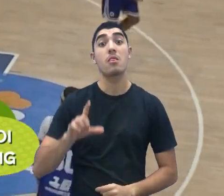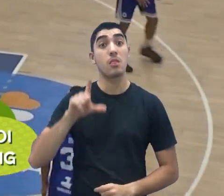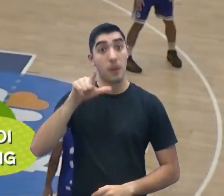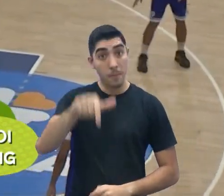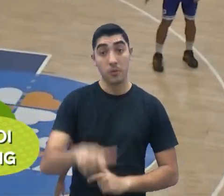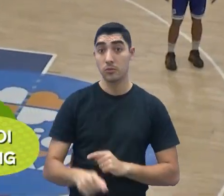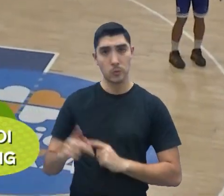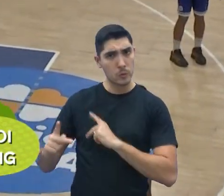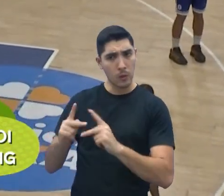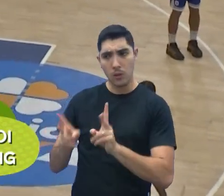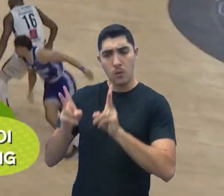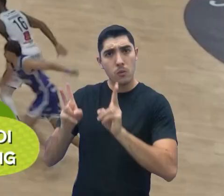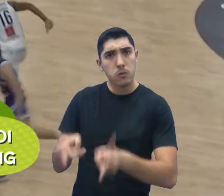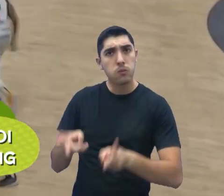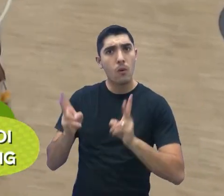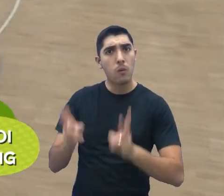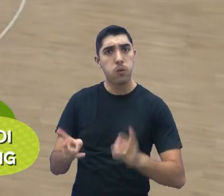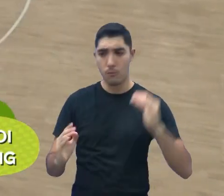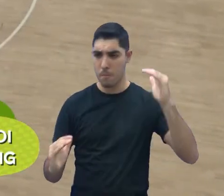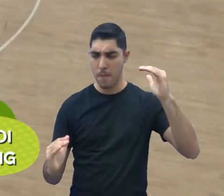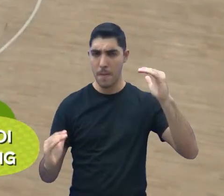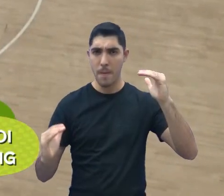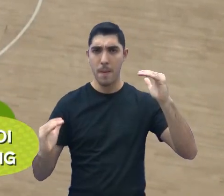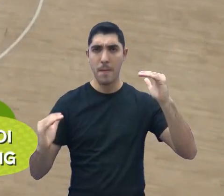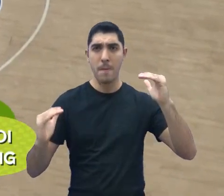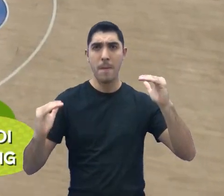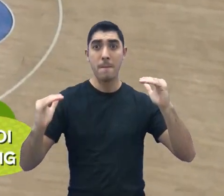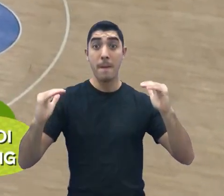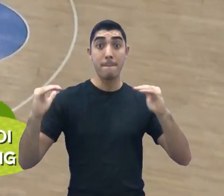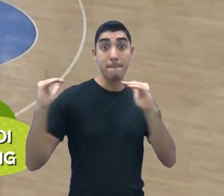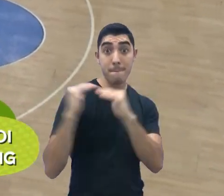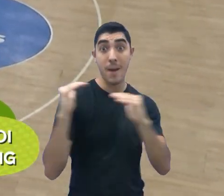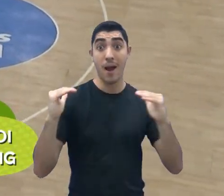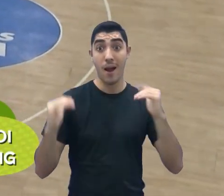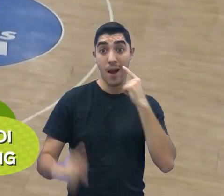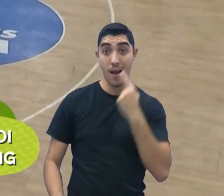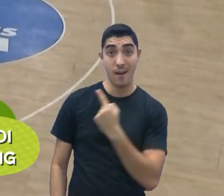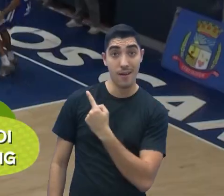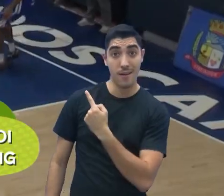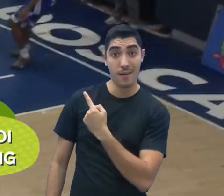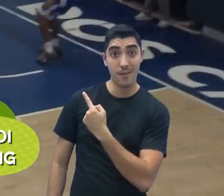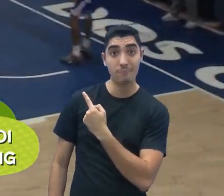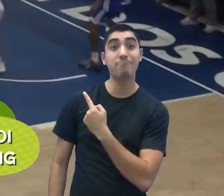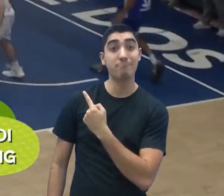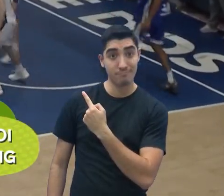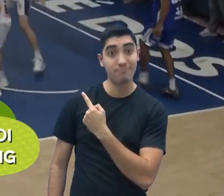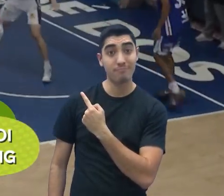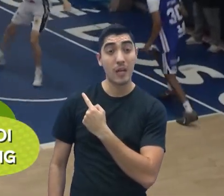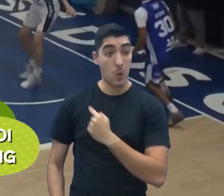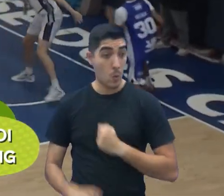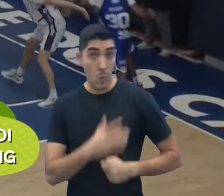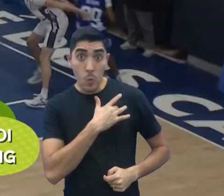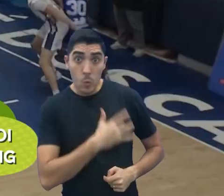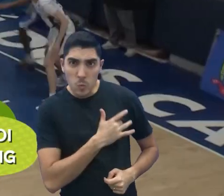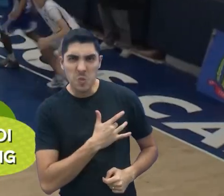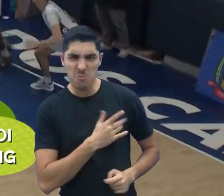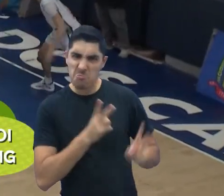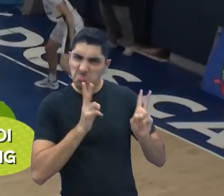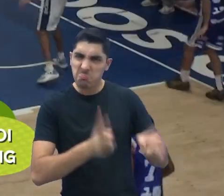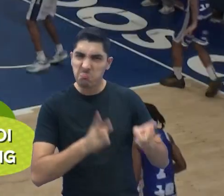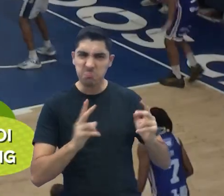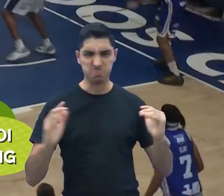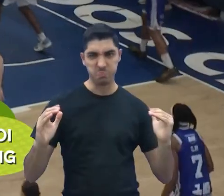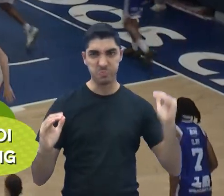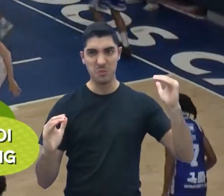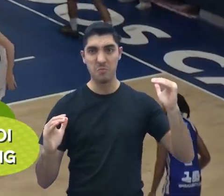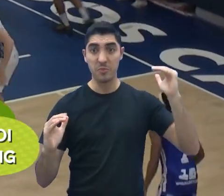São José encostou e depois empatou com o Anderson Rodrigues. O Cruzeiro não se abalou e em